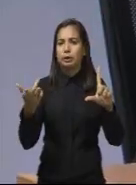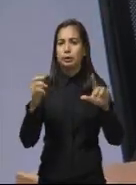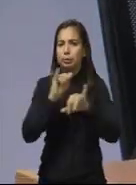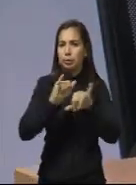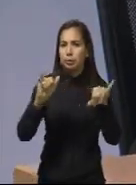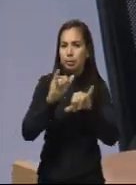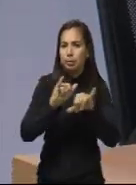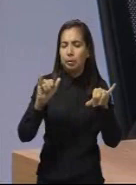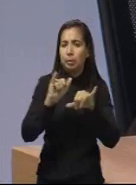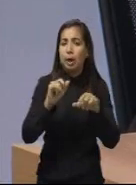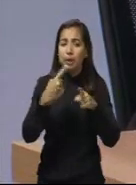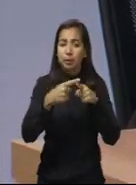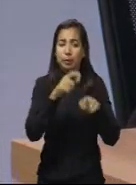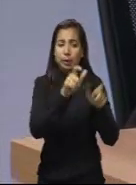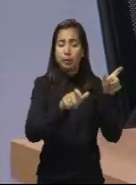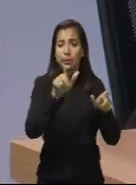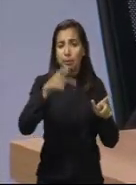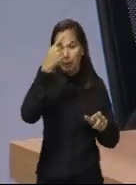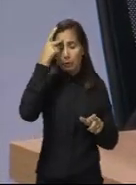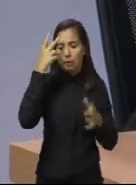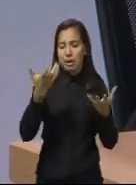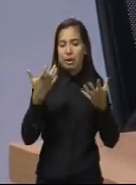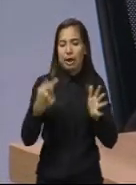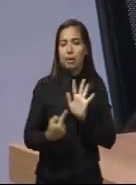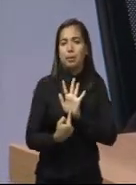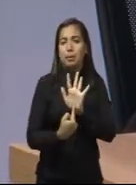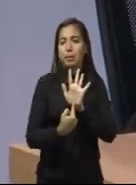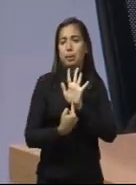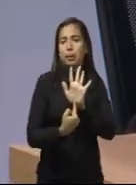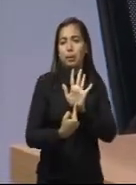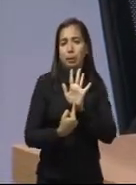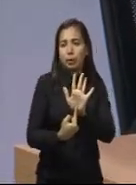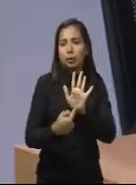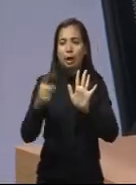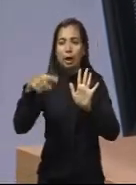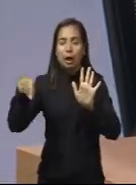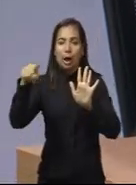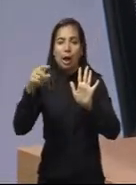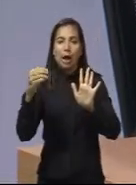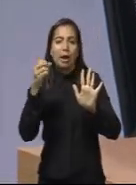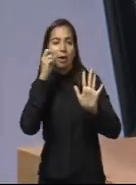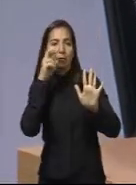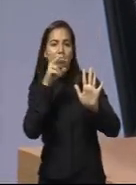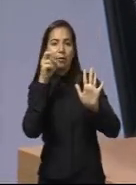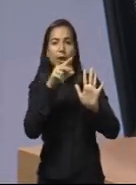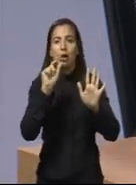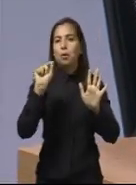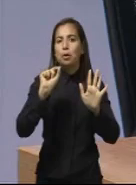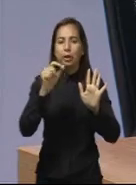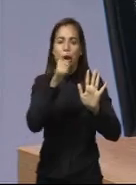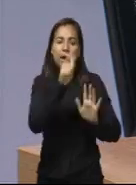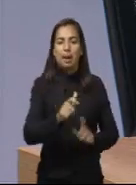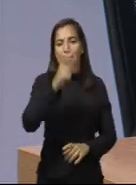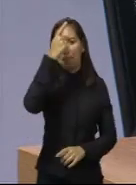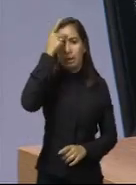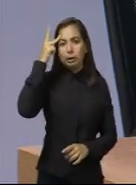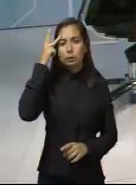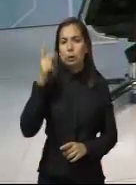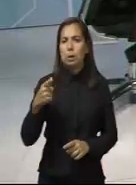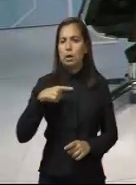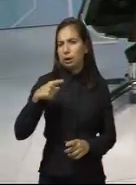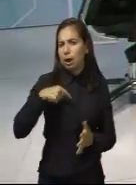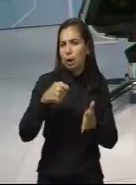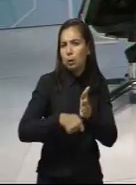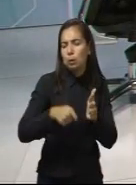gosta de aparecer nas mídias, manchete e tal, virando justiceiro, salvador da pátria. E o